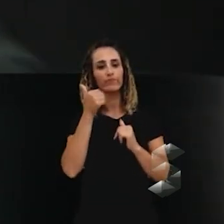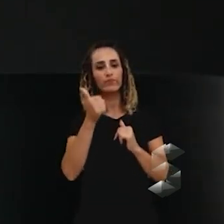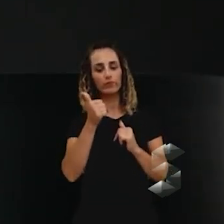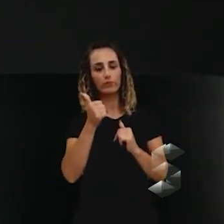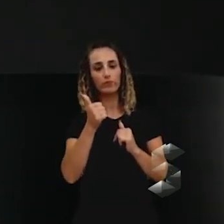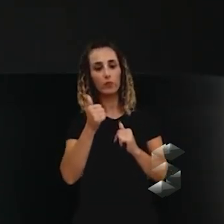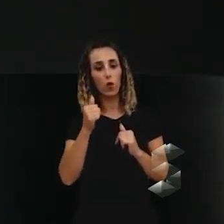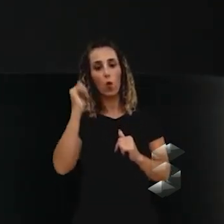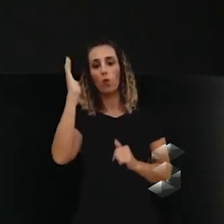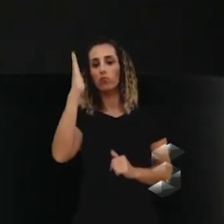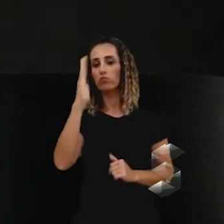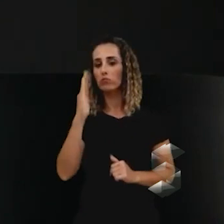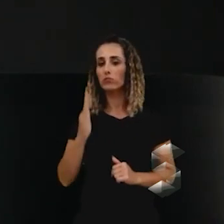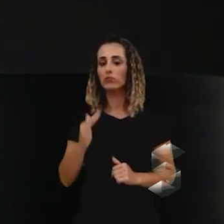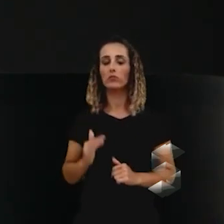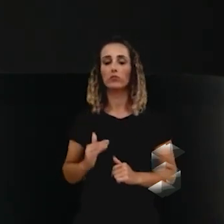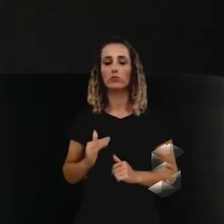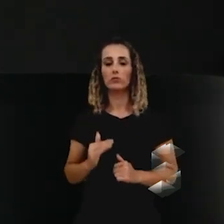nacional.